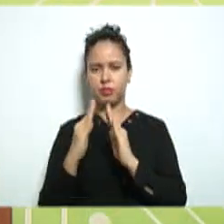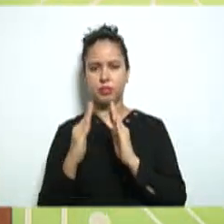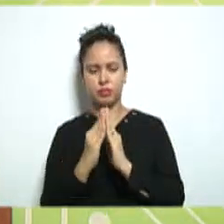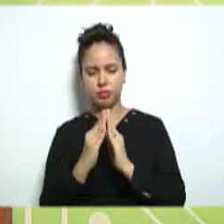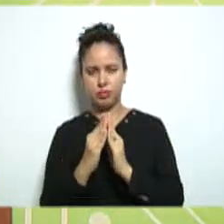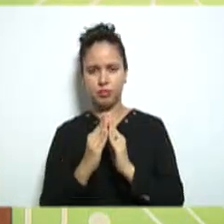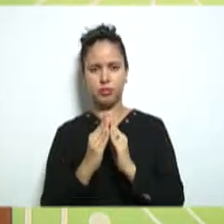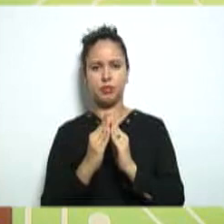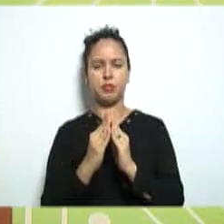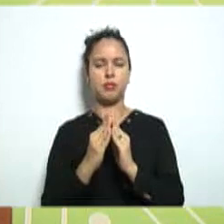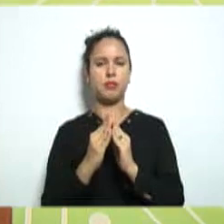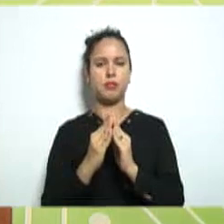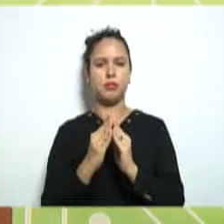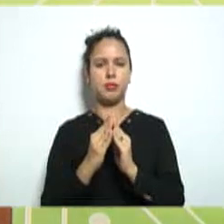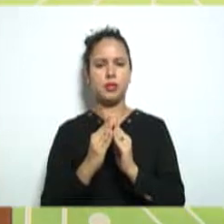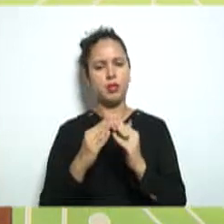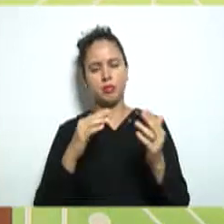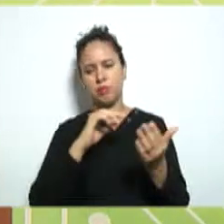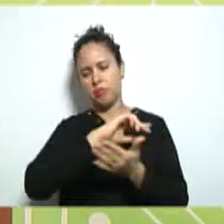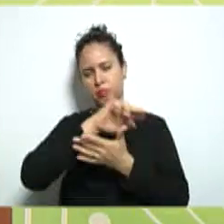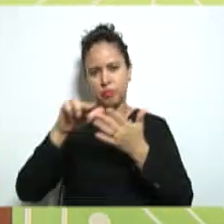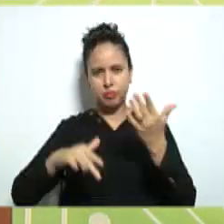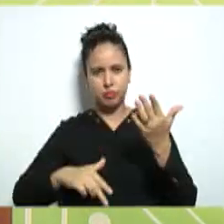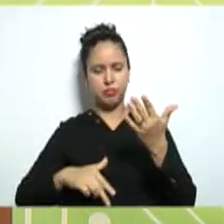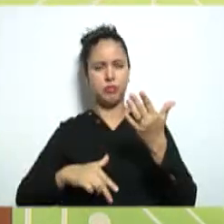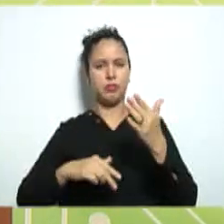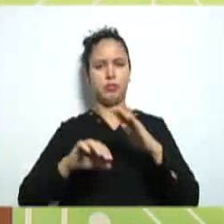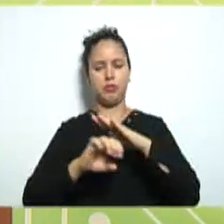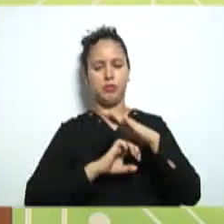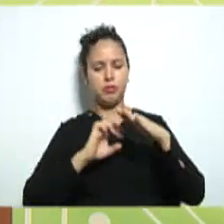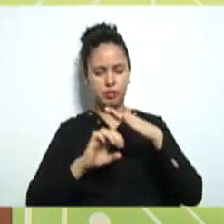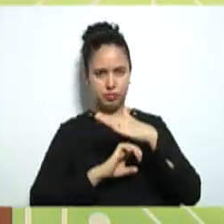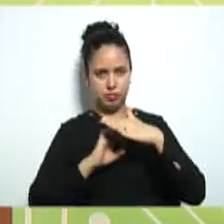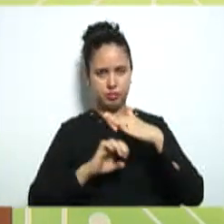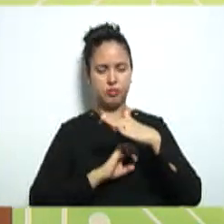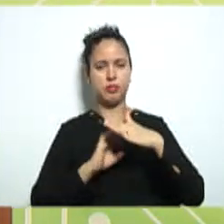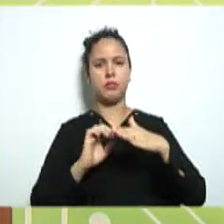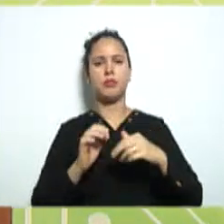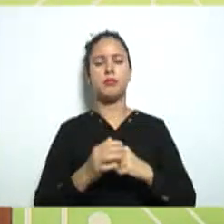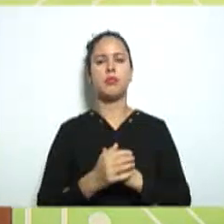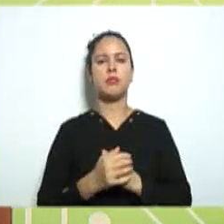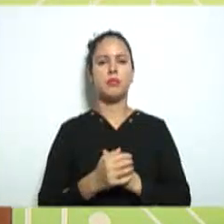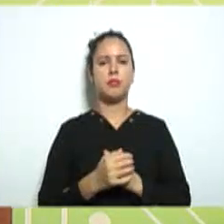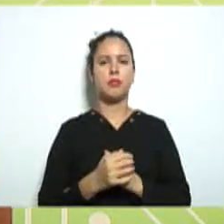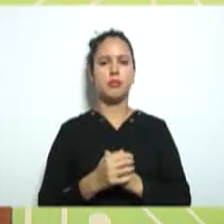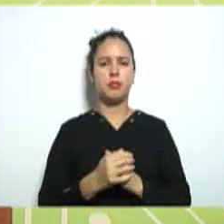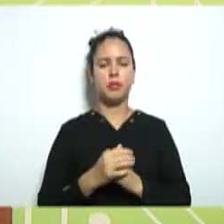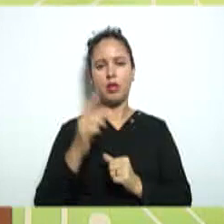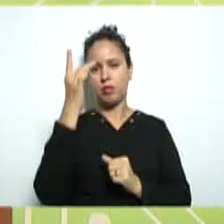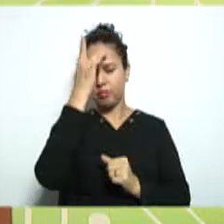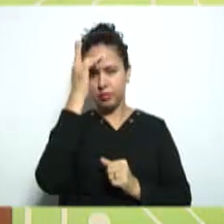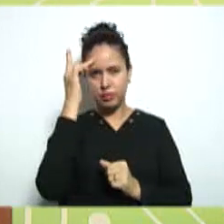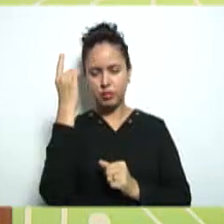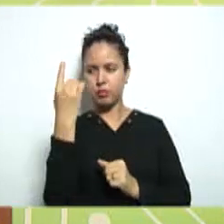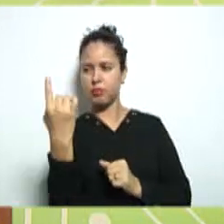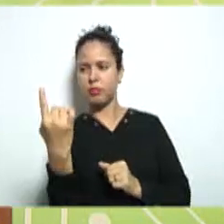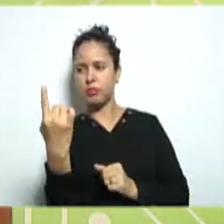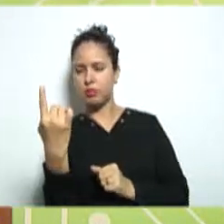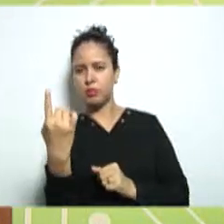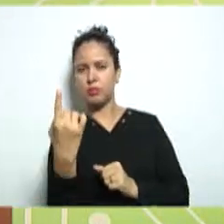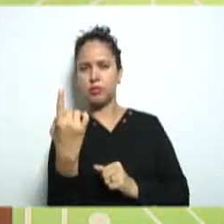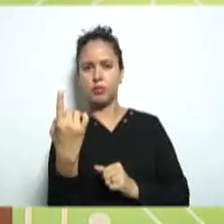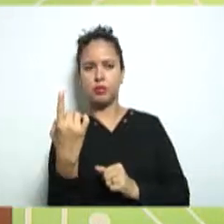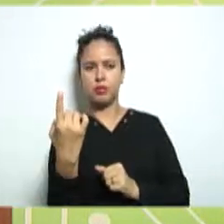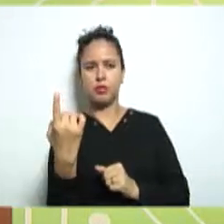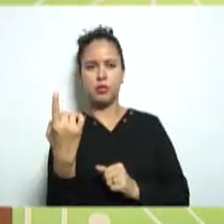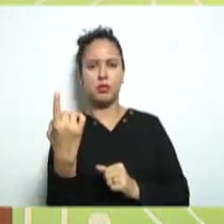aí elas trabalham para várias empresas. E dada a impossibilidade de uma única pessoa estar ao mesmo tempo cumprindo